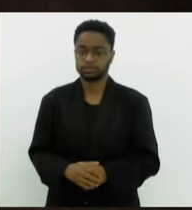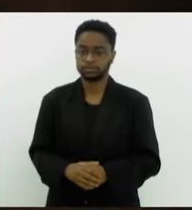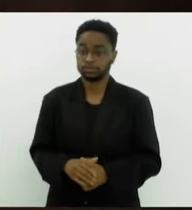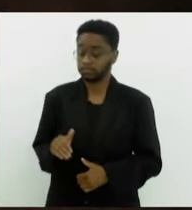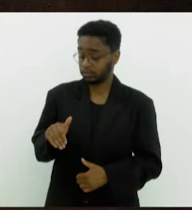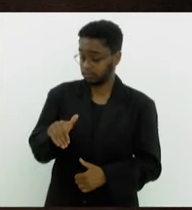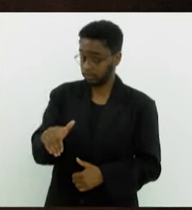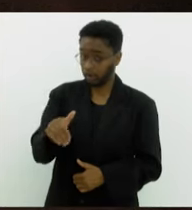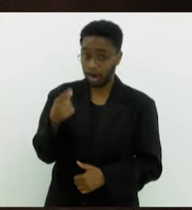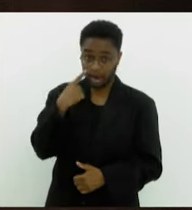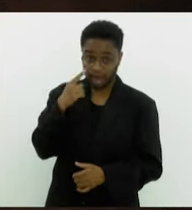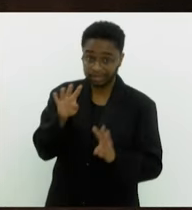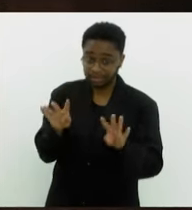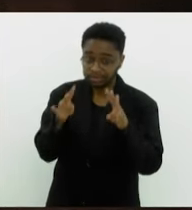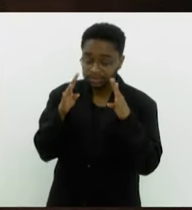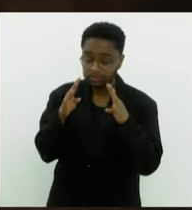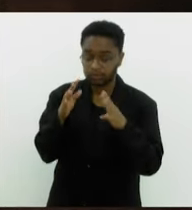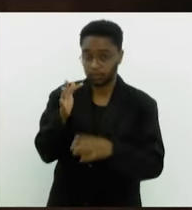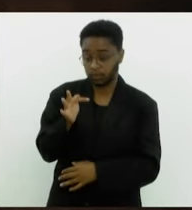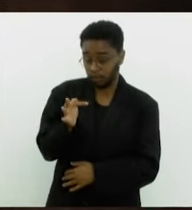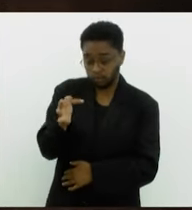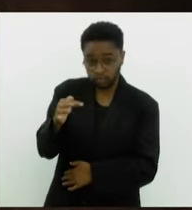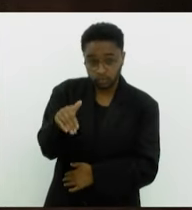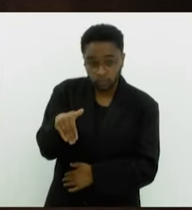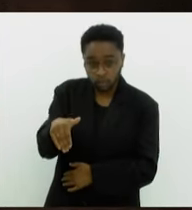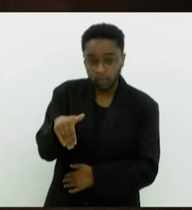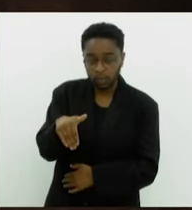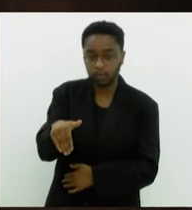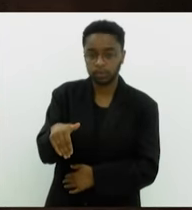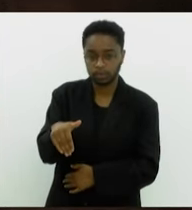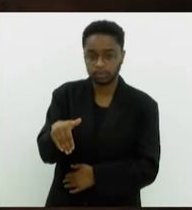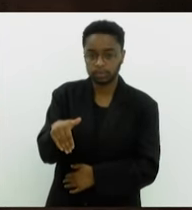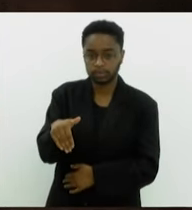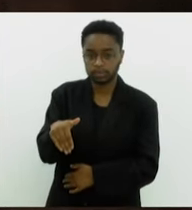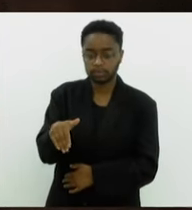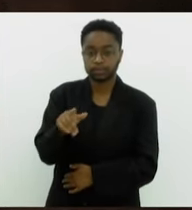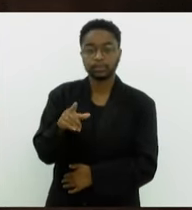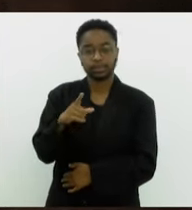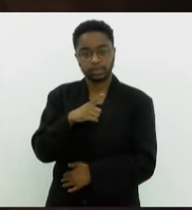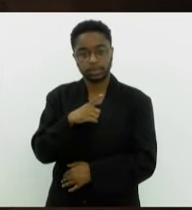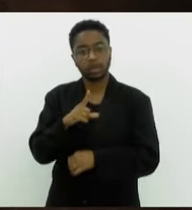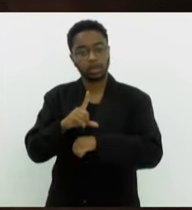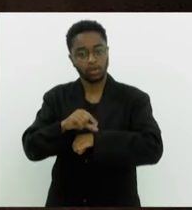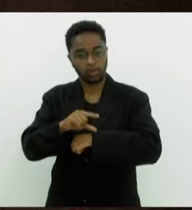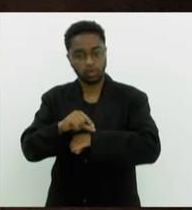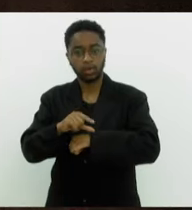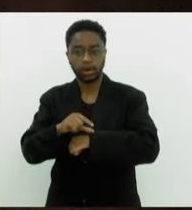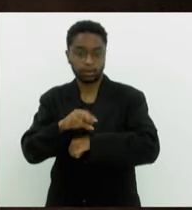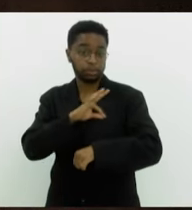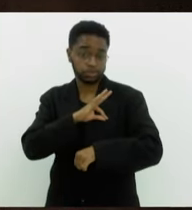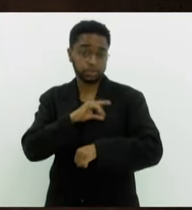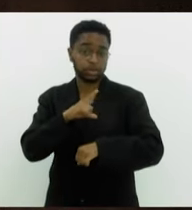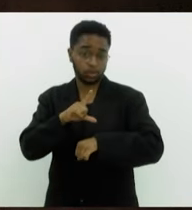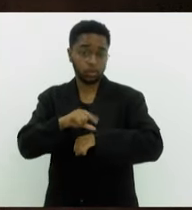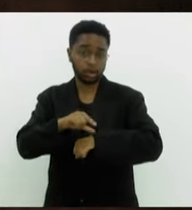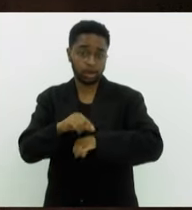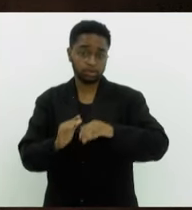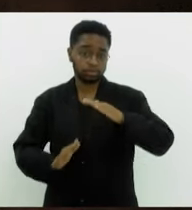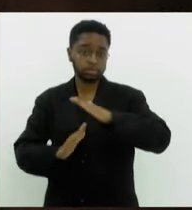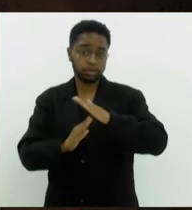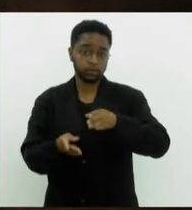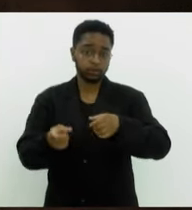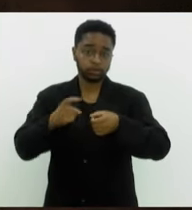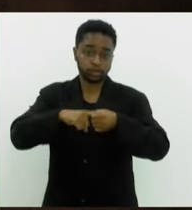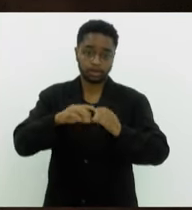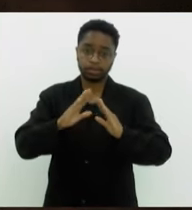Brevemente, escute o que eu estou falando aqui para vocês. Brevemente, nós vamos ter horário, os policiais vão ter horário para chegar em casa, vão ter caminho